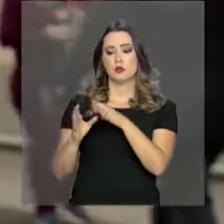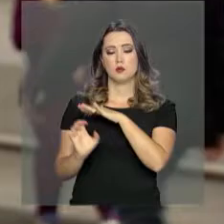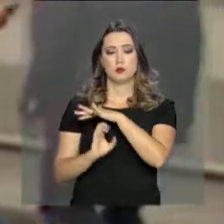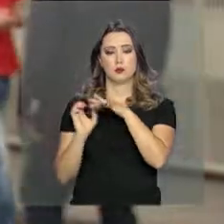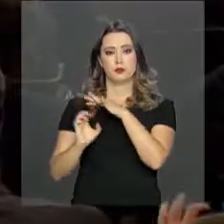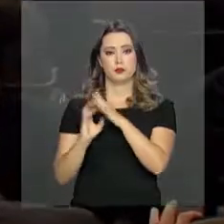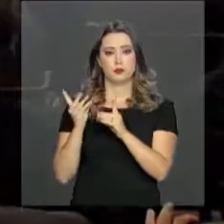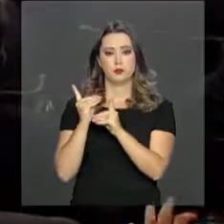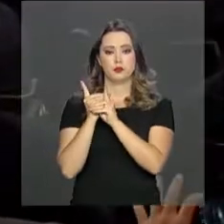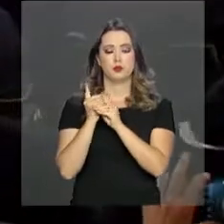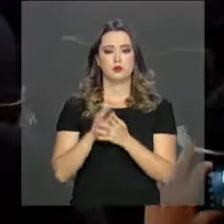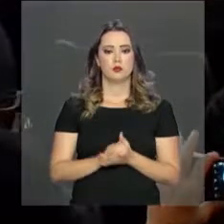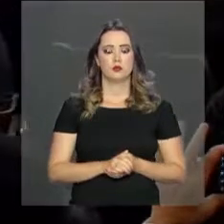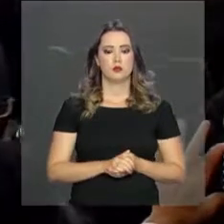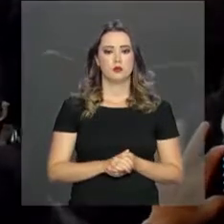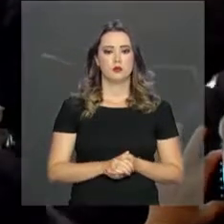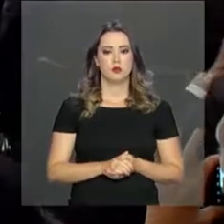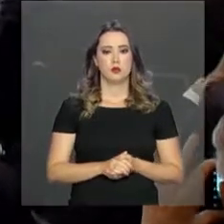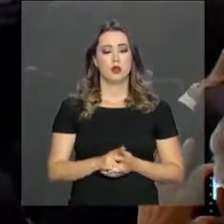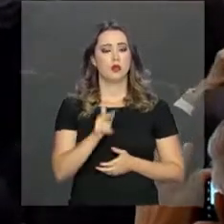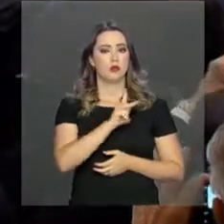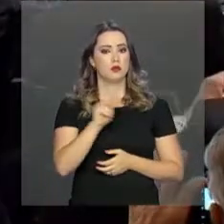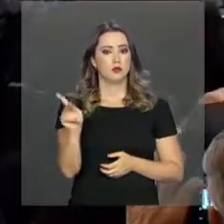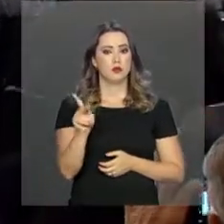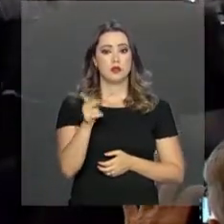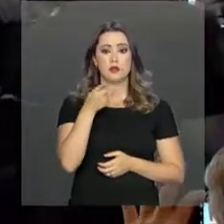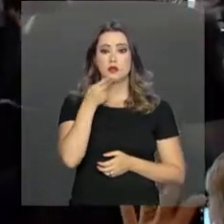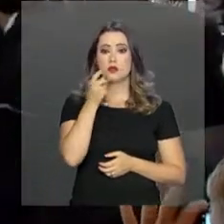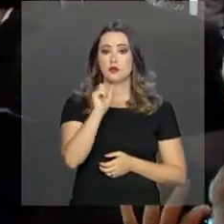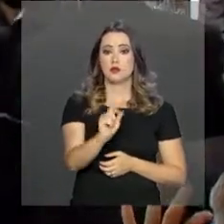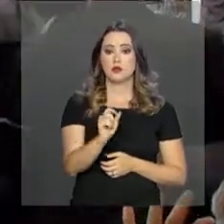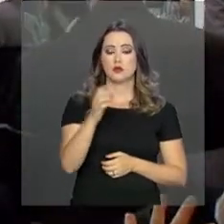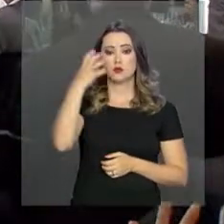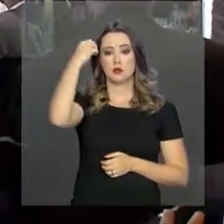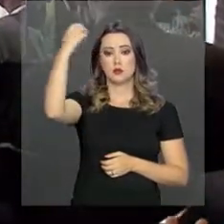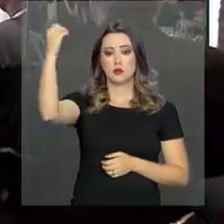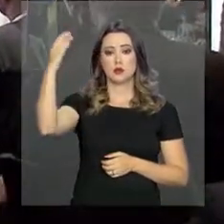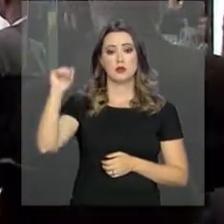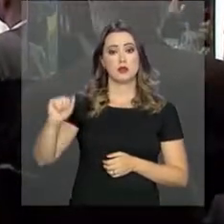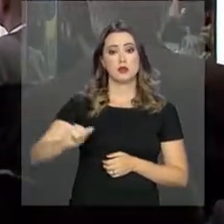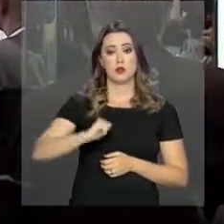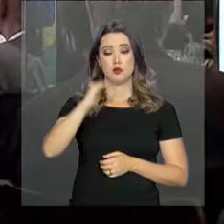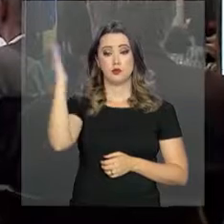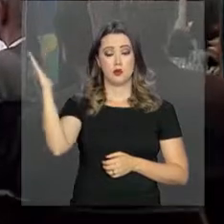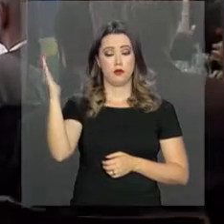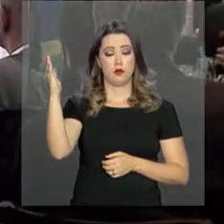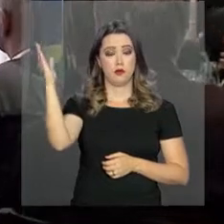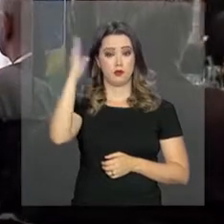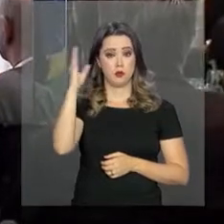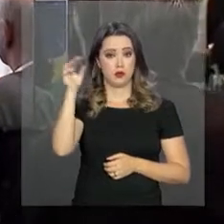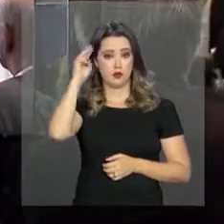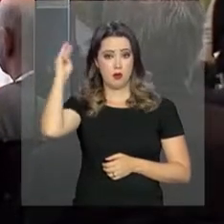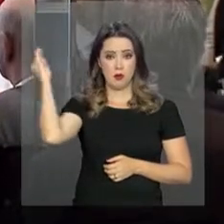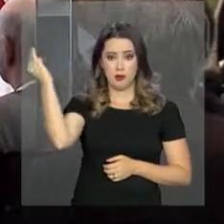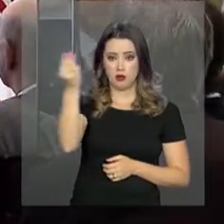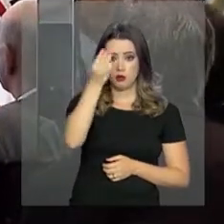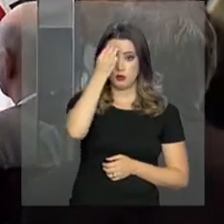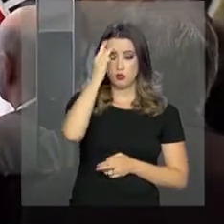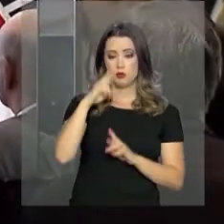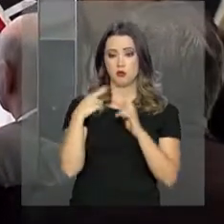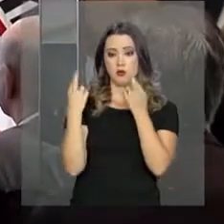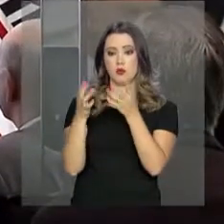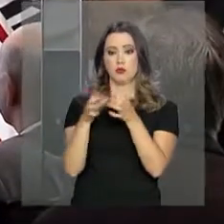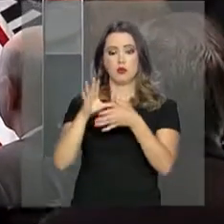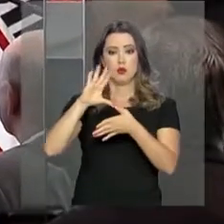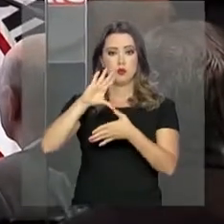o encontro durante o discurso o presidente falou sobre as viagens ao méxico para a reunião entre chefes de estado e de governo